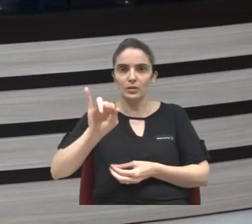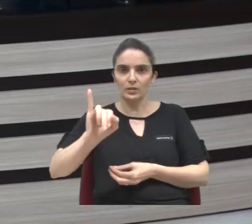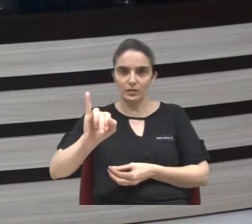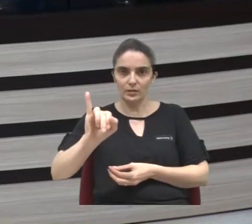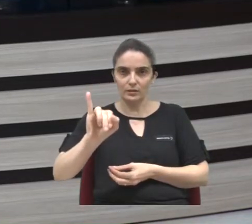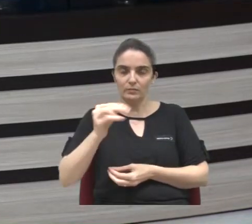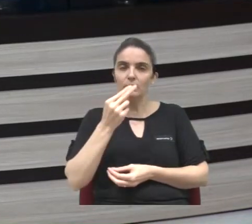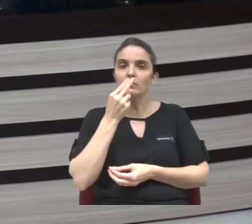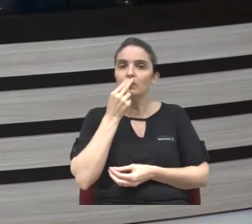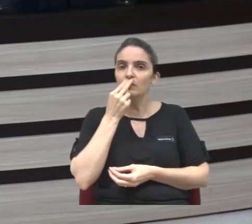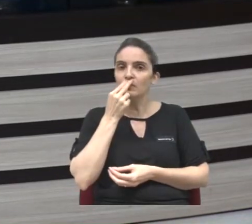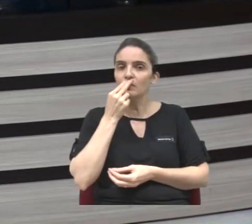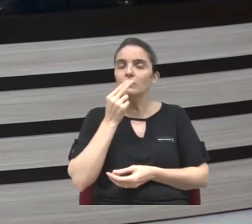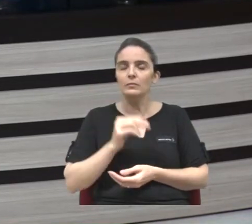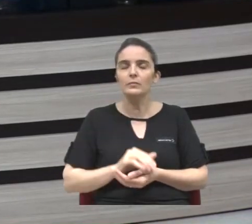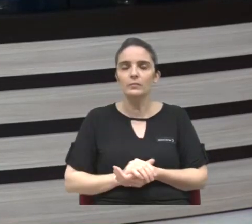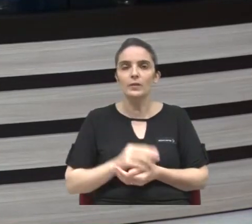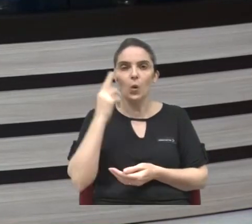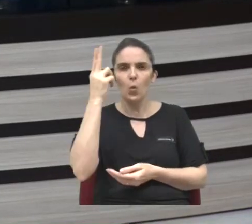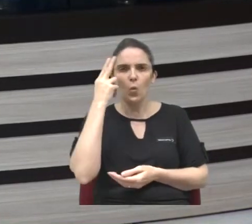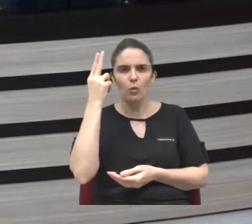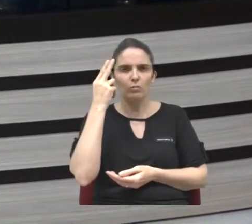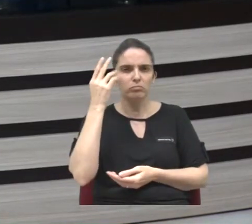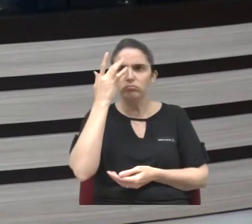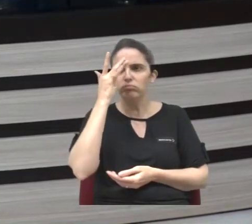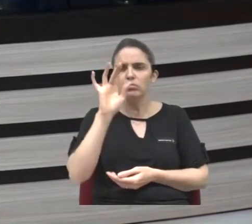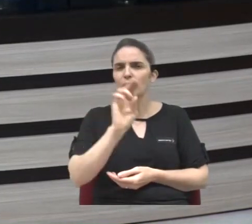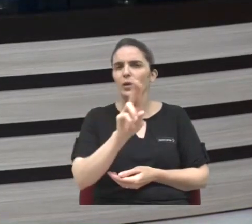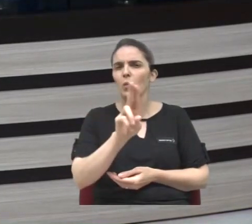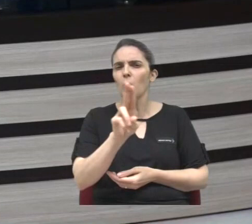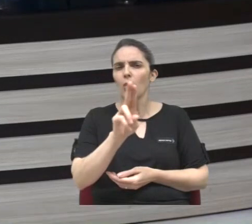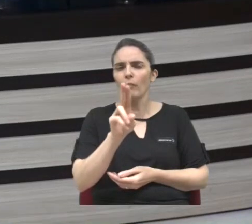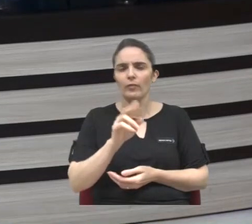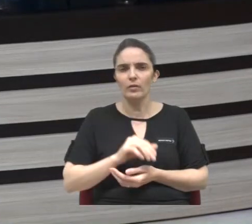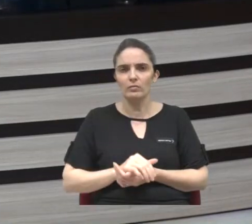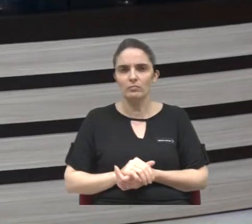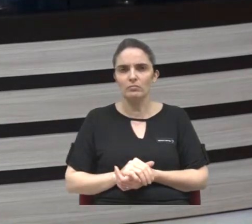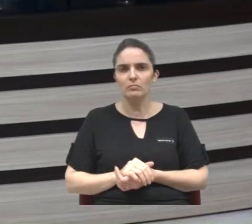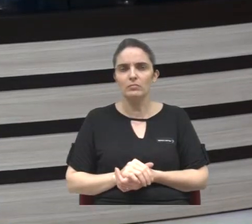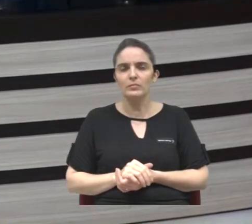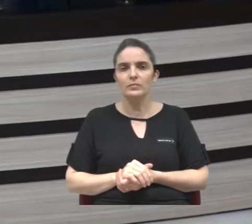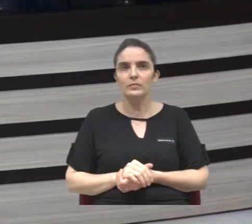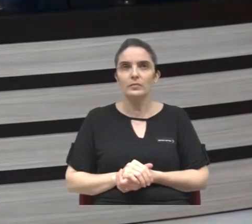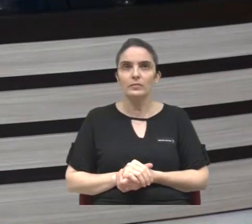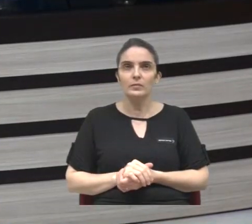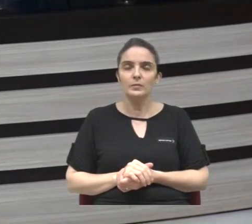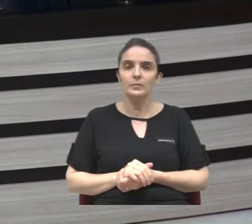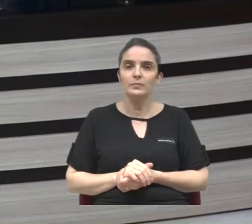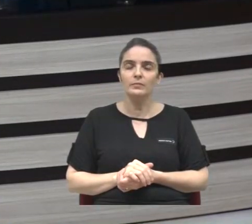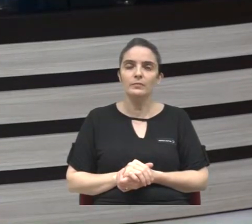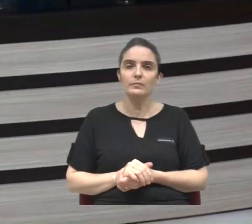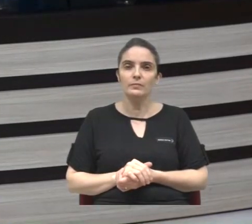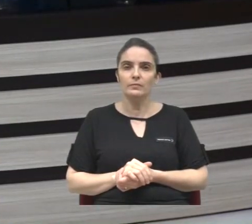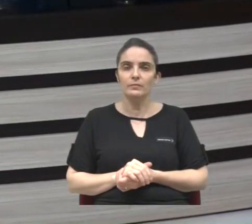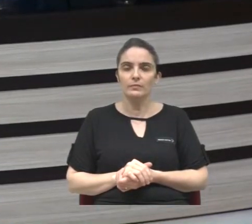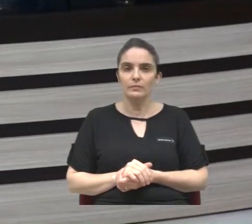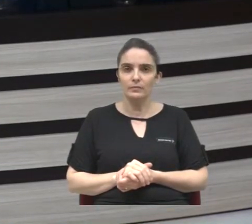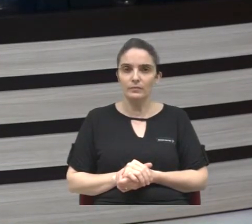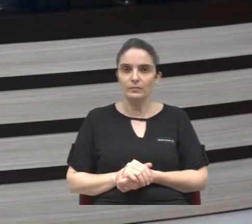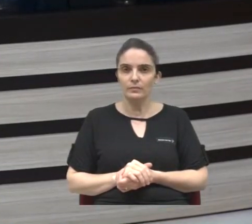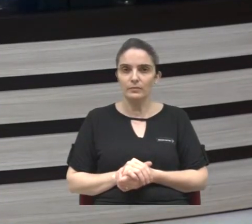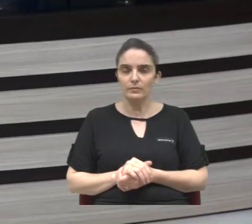daquelas enormes, não sei nem como é que posso chamar, doutor Rafael. UTI móvel. E mais uma ambulância